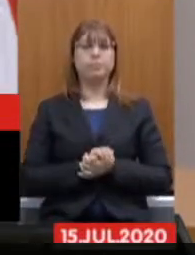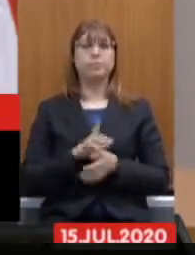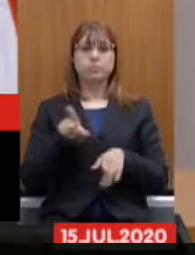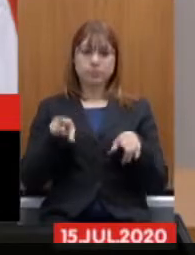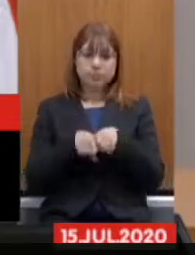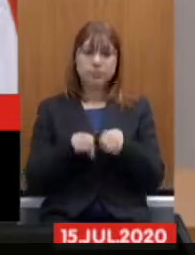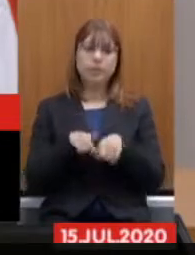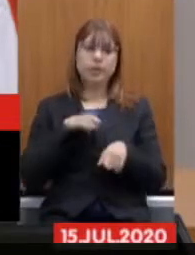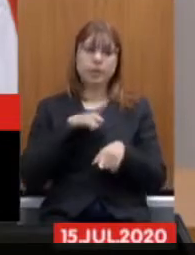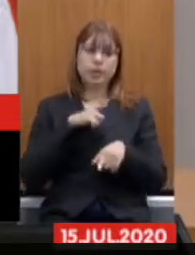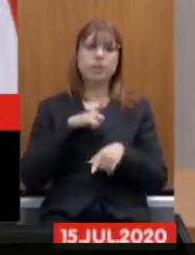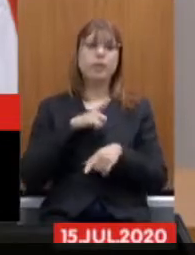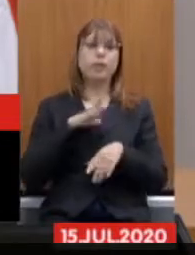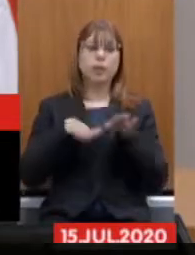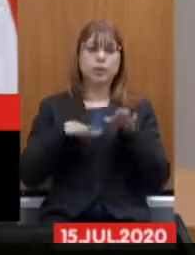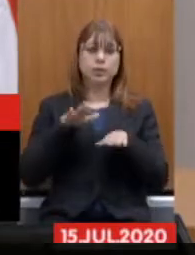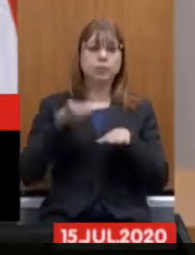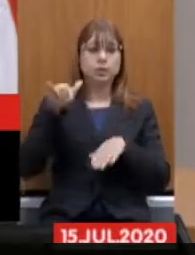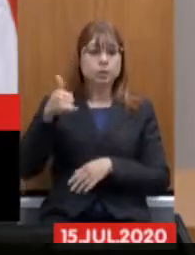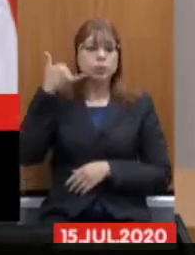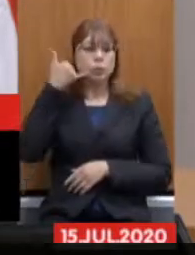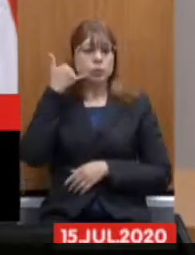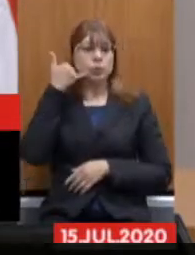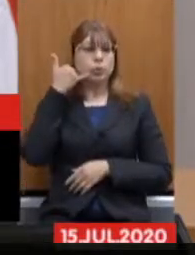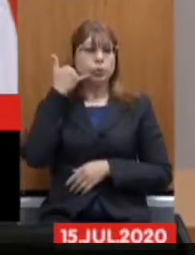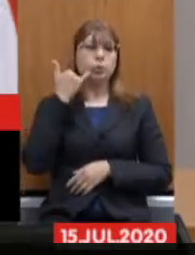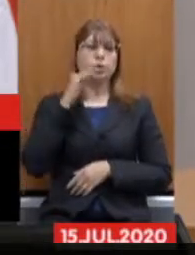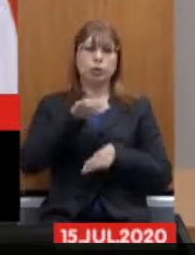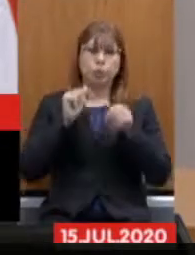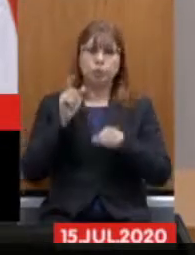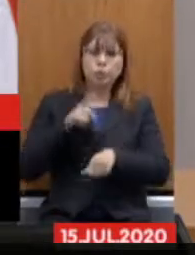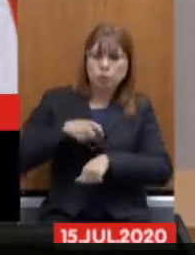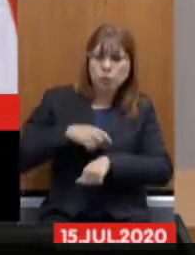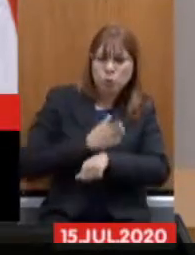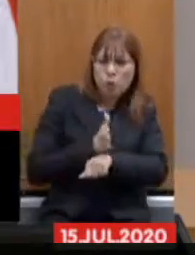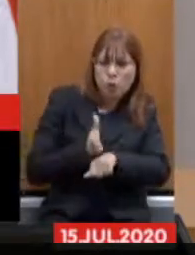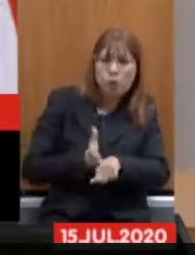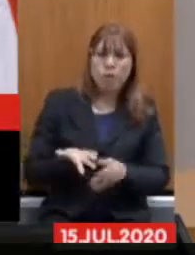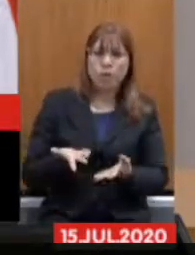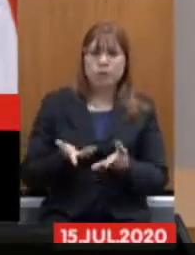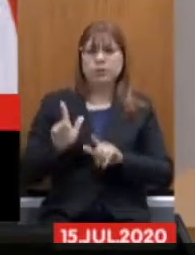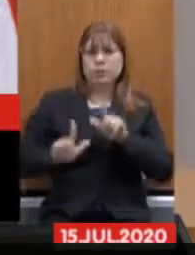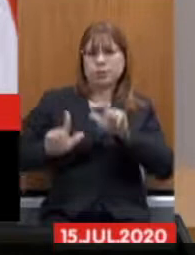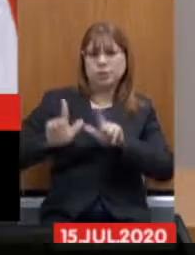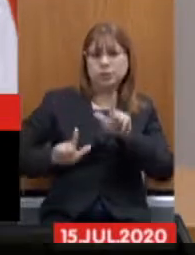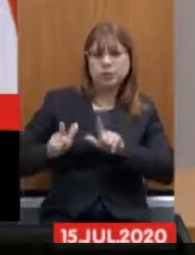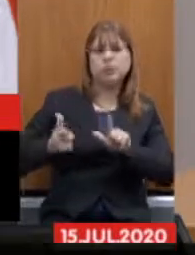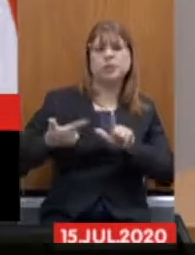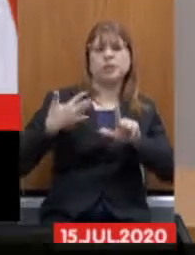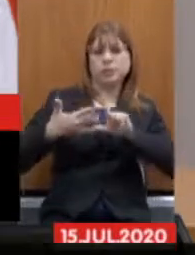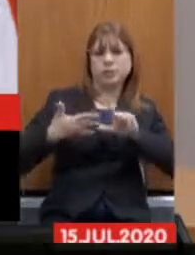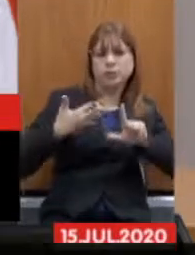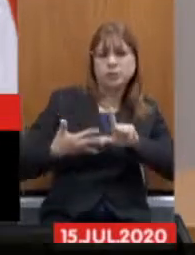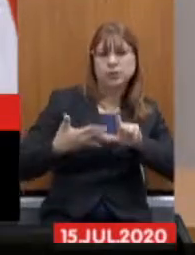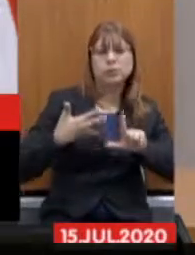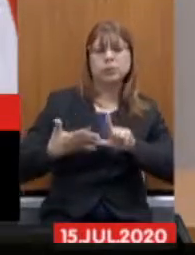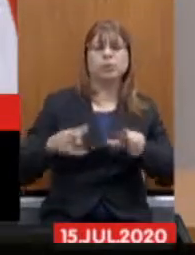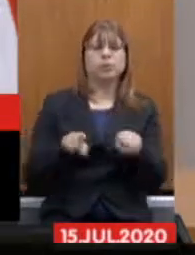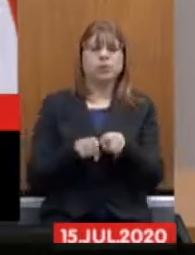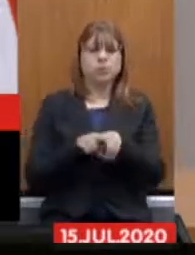facão do teletrabalho no seu pescoço o tempo inteiro um tela é trabalho que não atingir os alunos uma educação